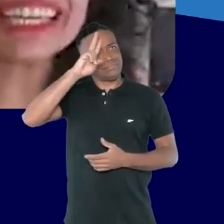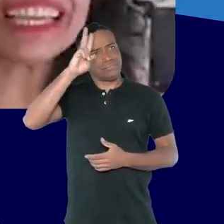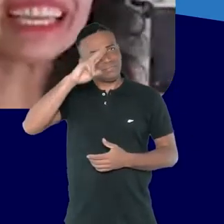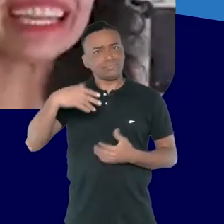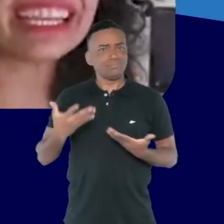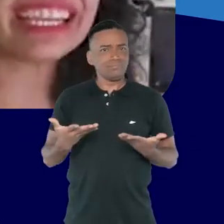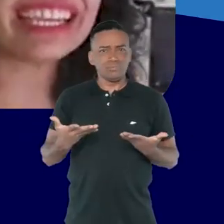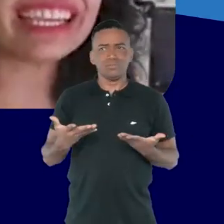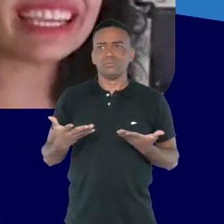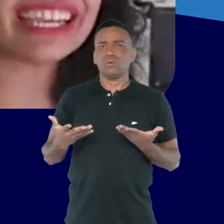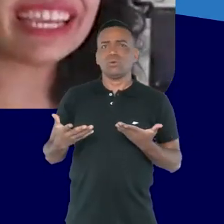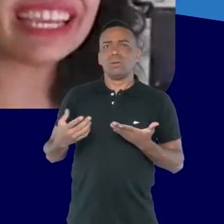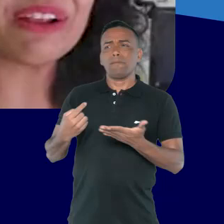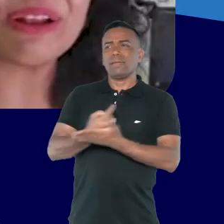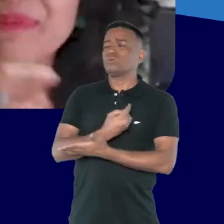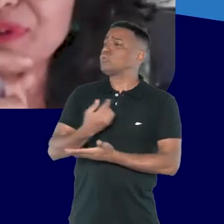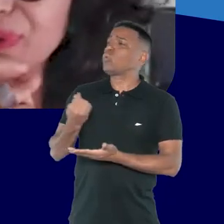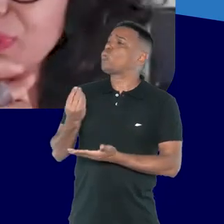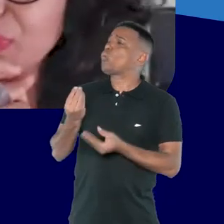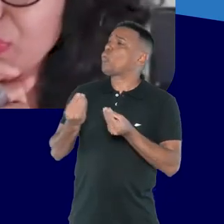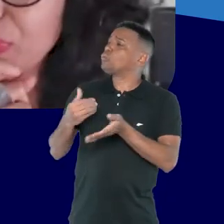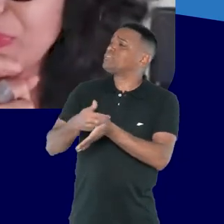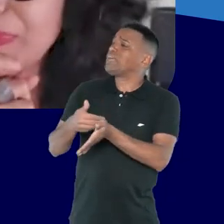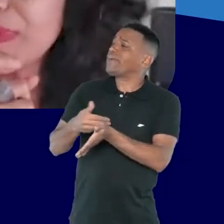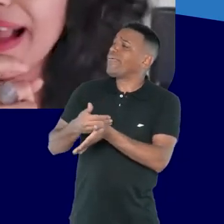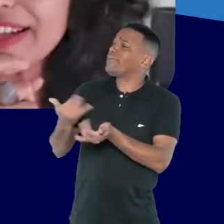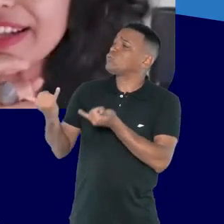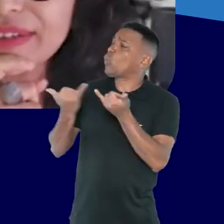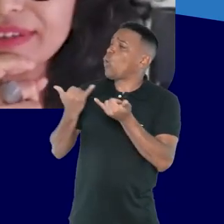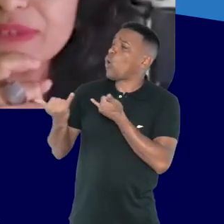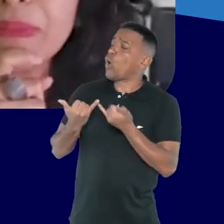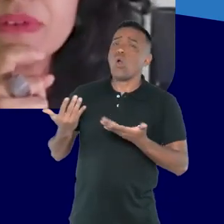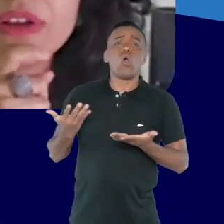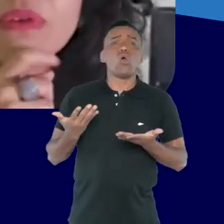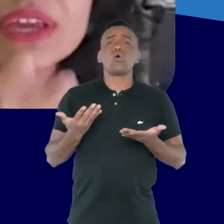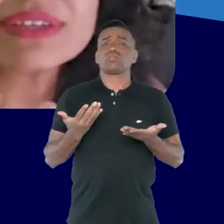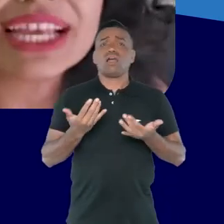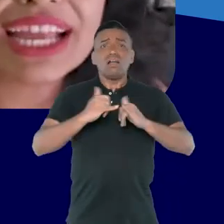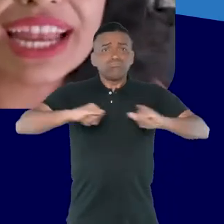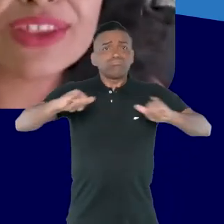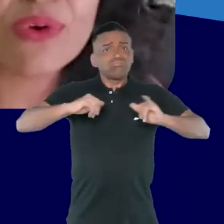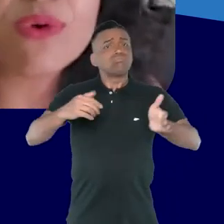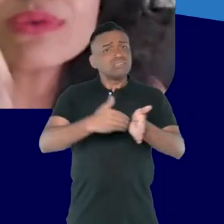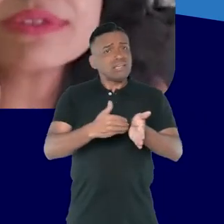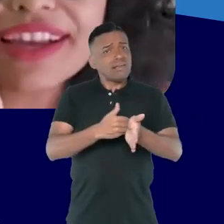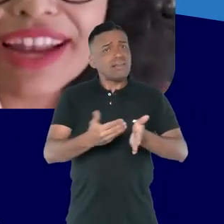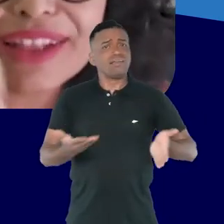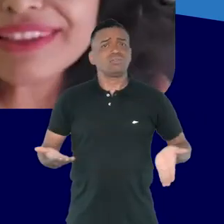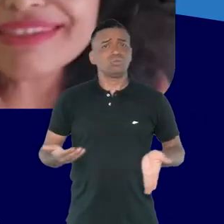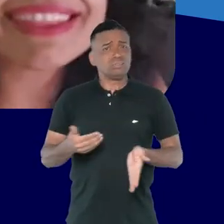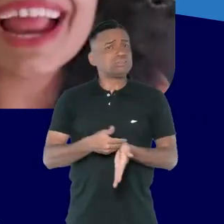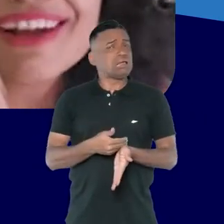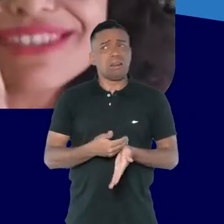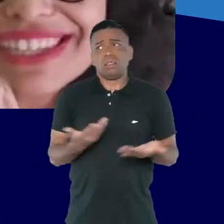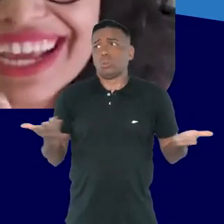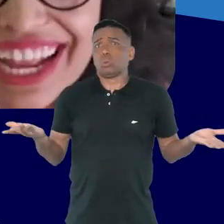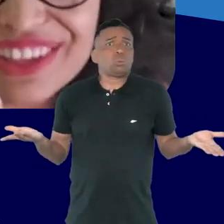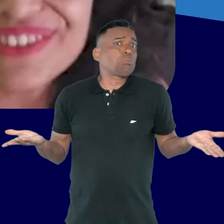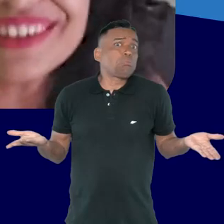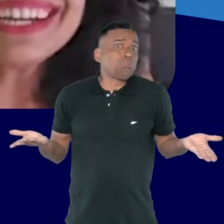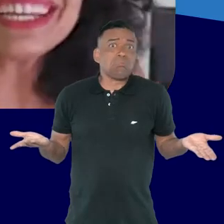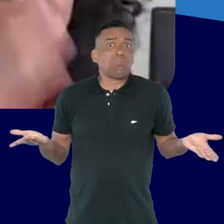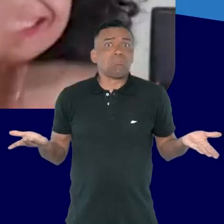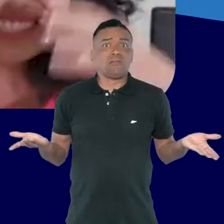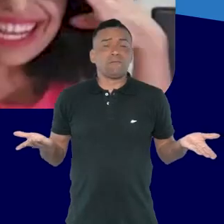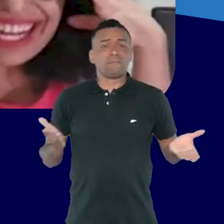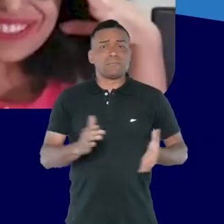fazer. E eu lembro muito do Taz, Marcelo Taz me perguntando qual que é o segredo? Conta o segredo, entrega o